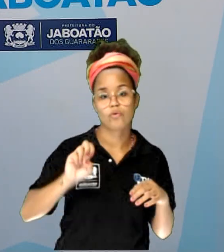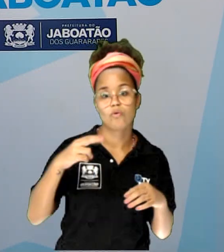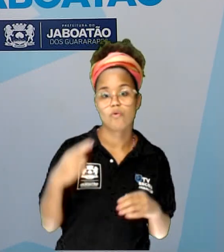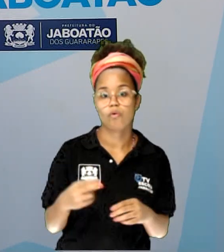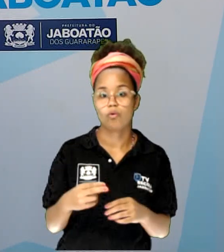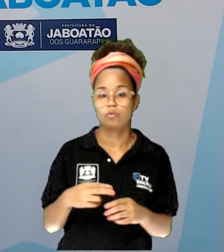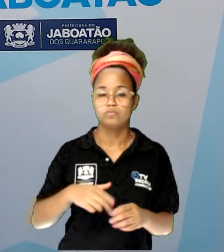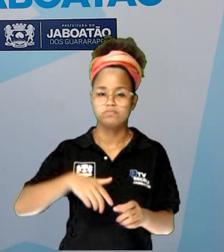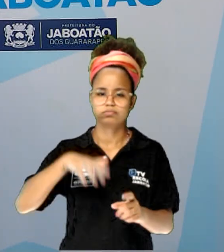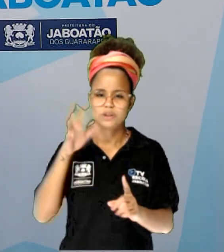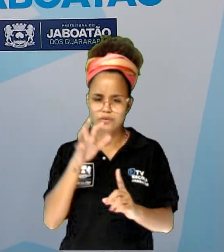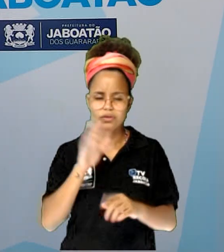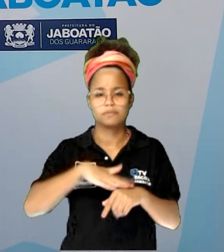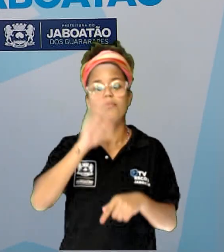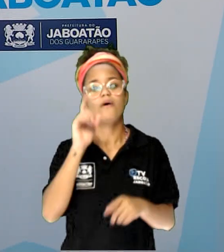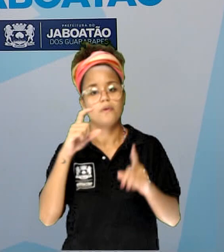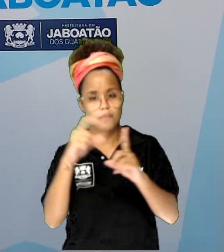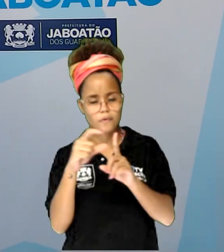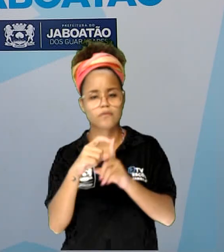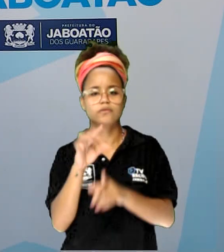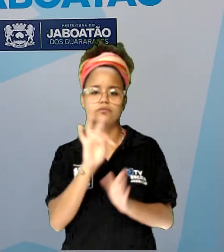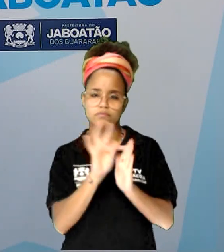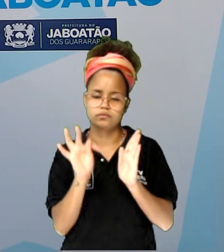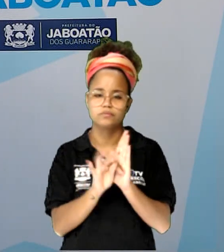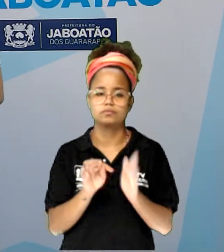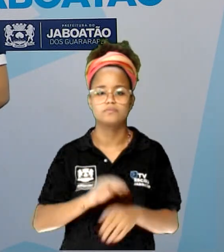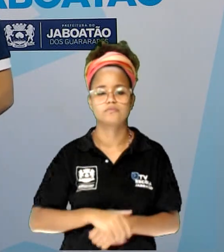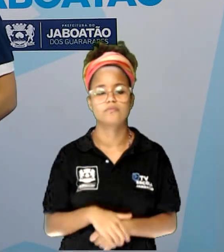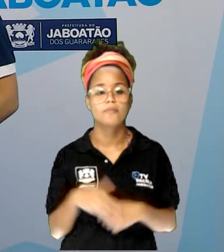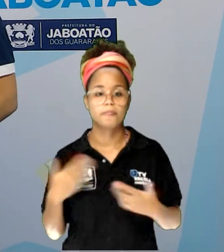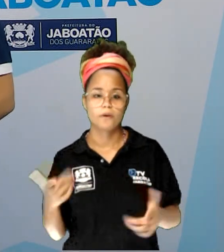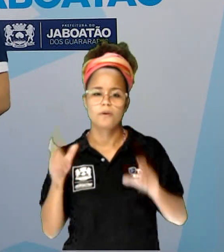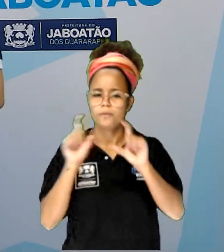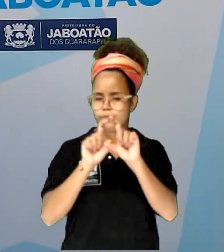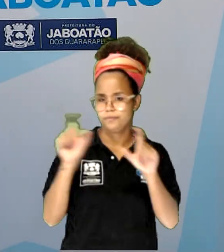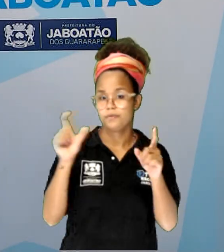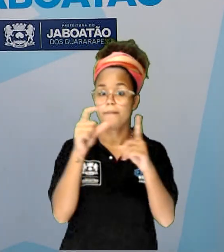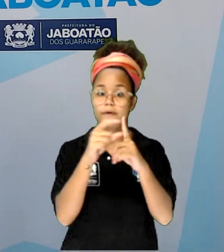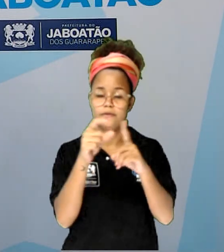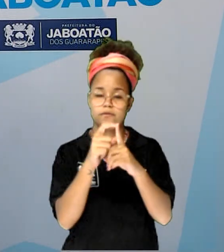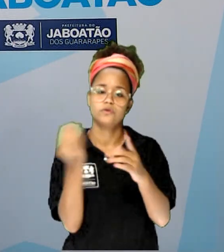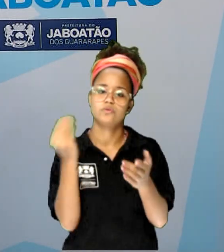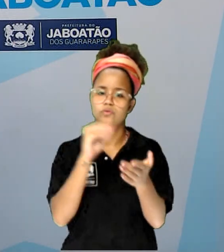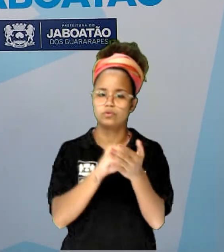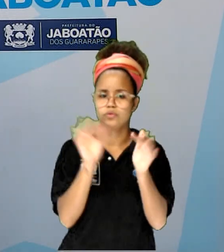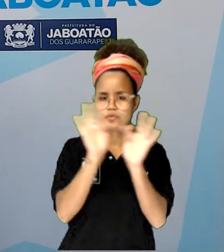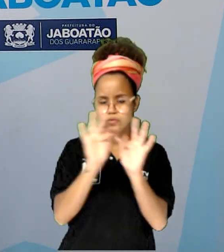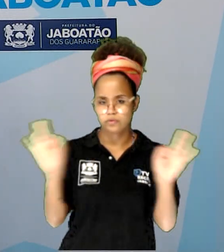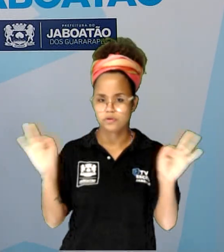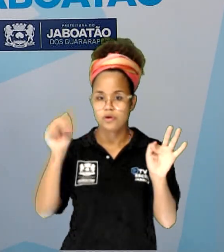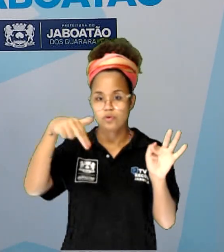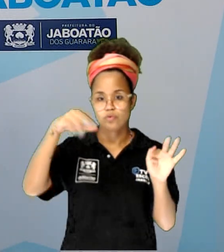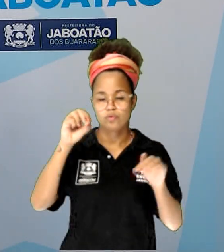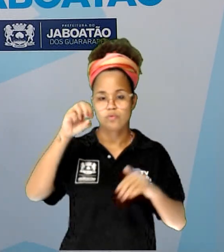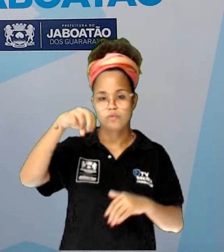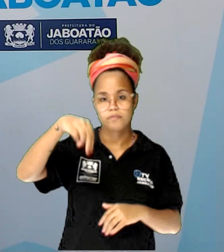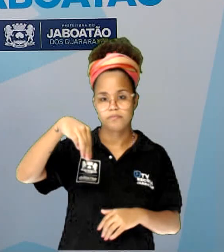questões do próprio texto. Neste caso aqui, essas palavras que foram colocadas aí como nominalizadores,